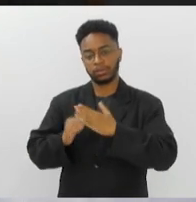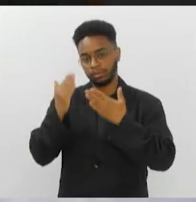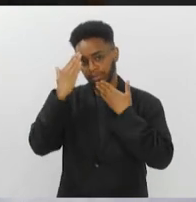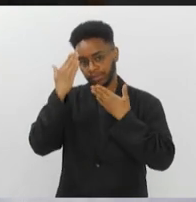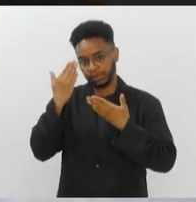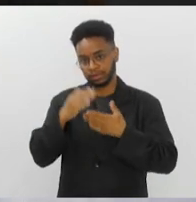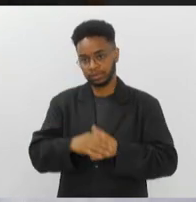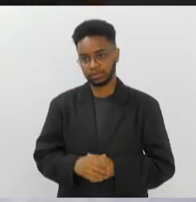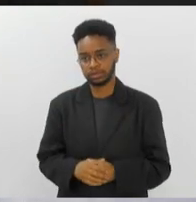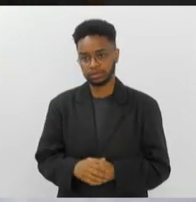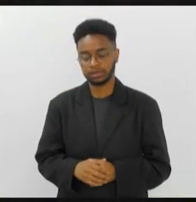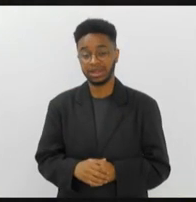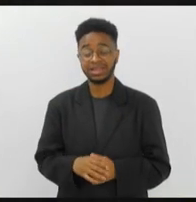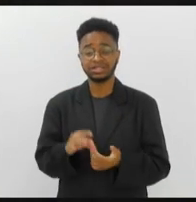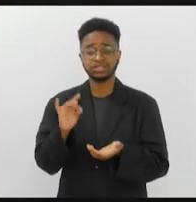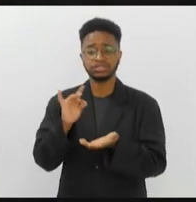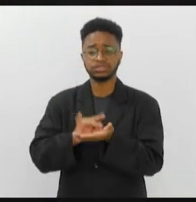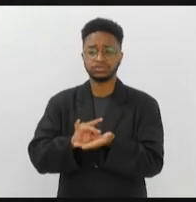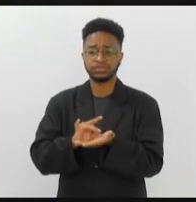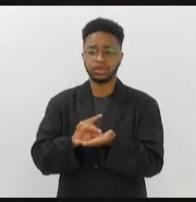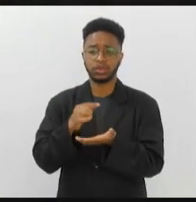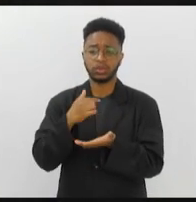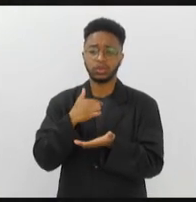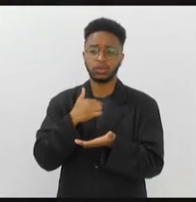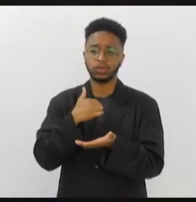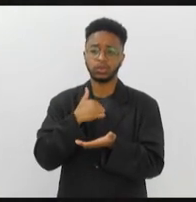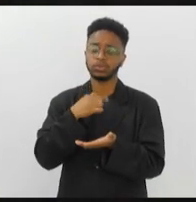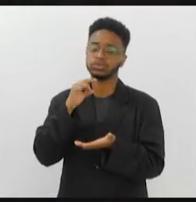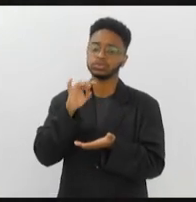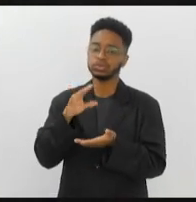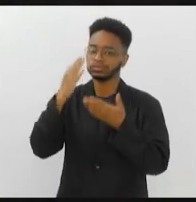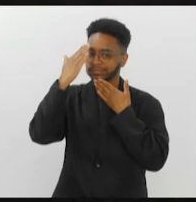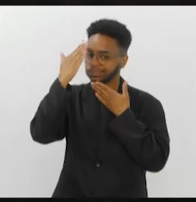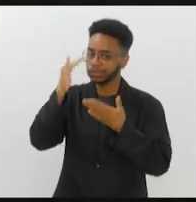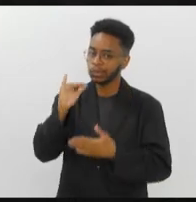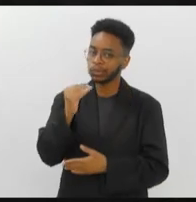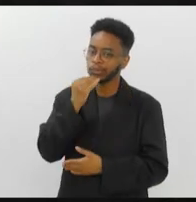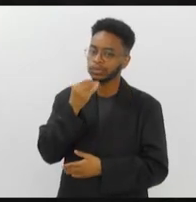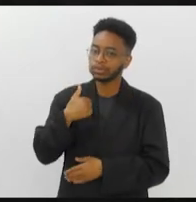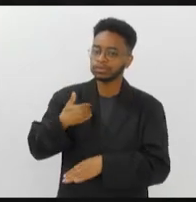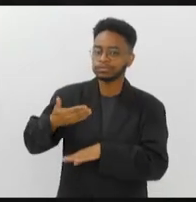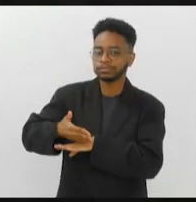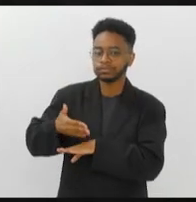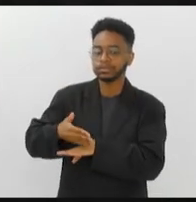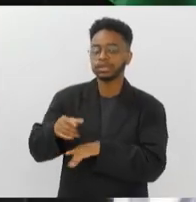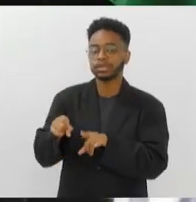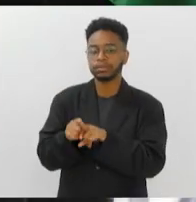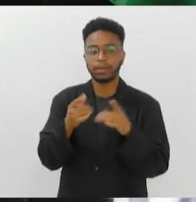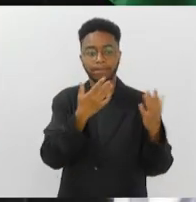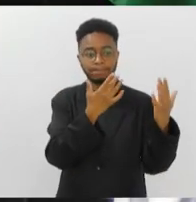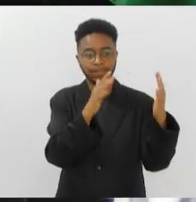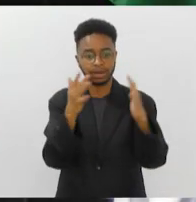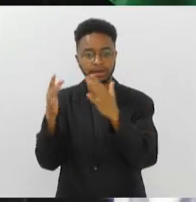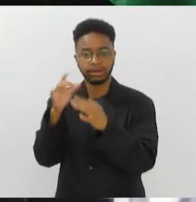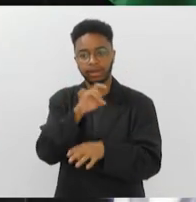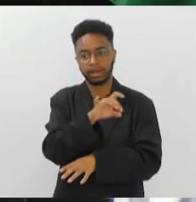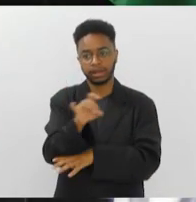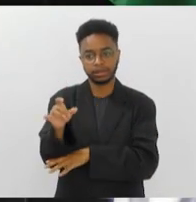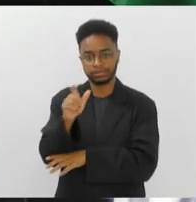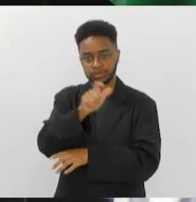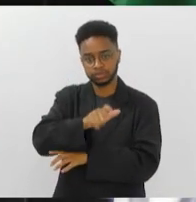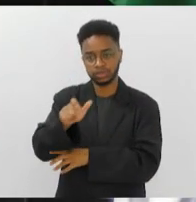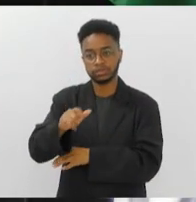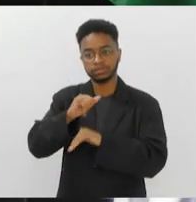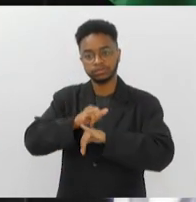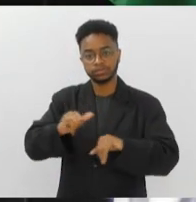presença. Não, na verdade, apenas me agradecer a oportunidade de estar aqui e parabenizar individualmente todos os agraciados e dizer